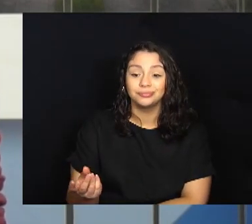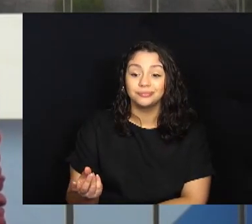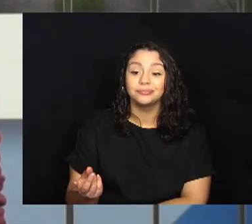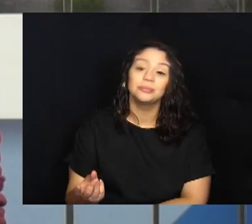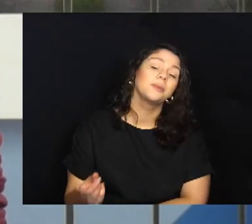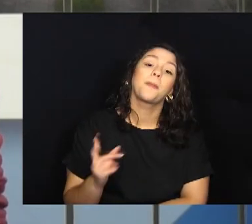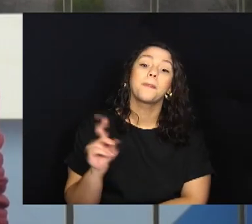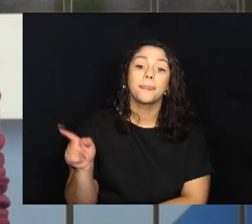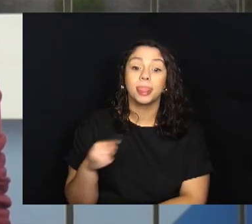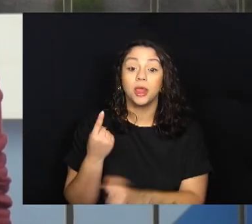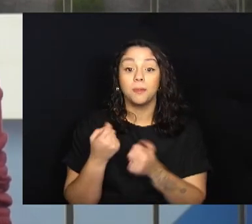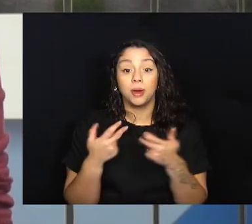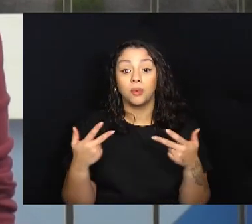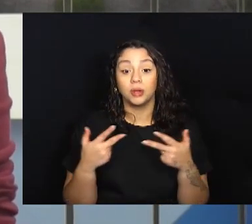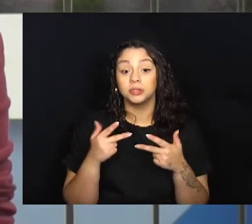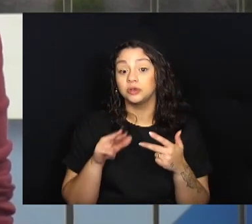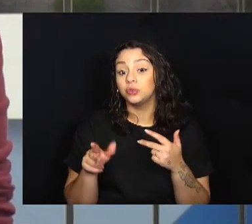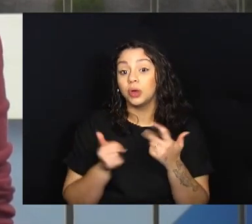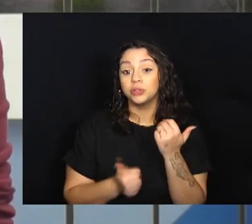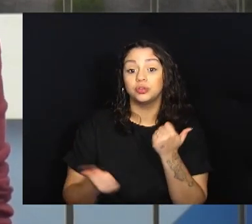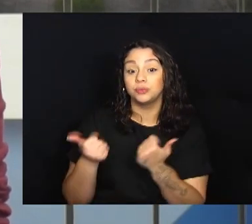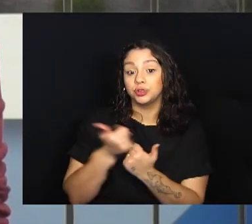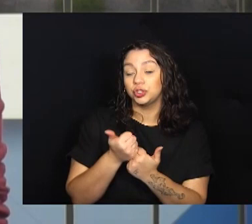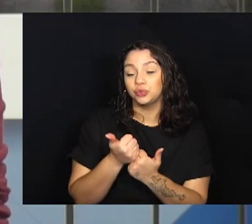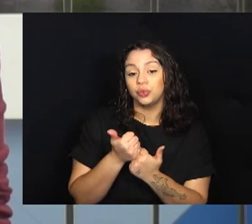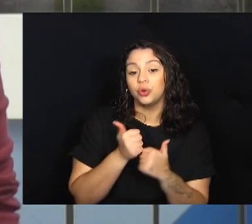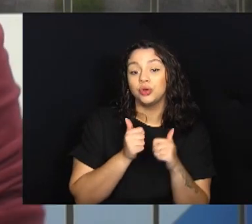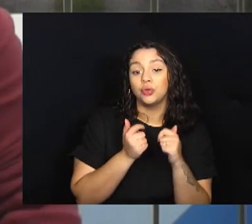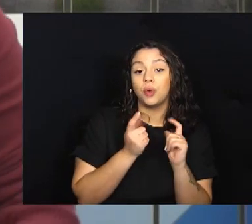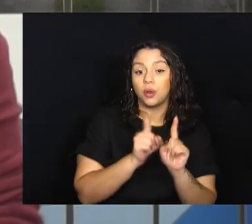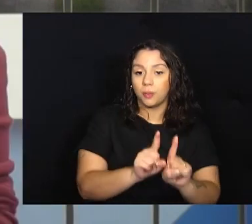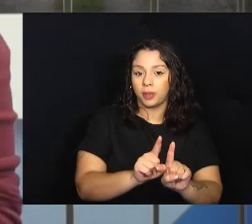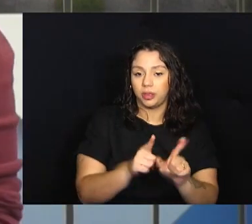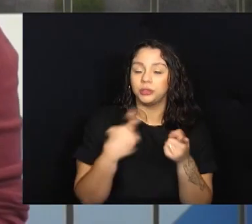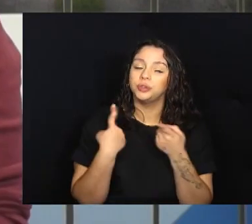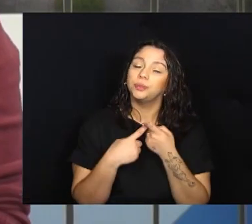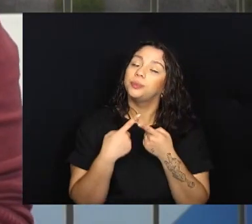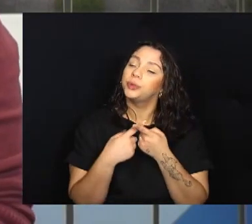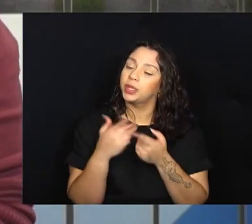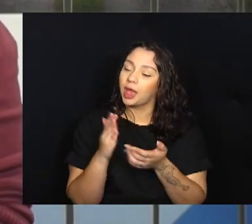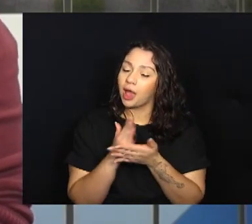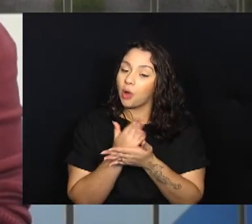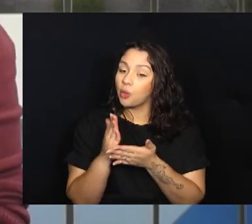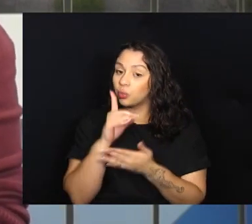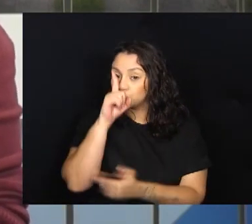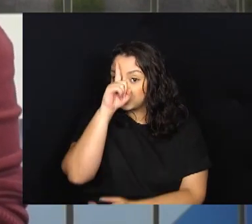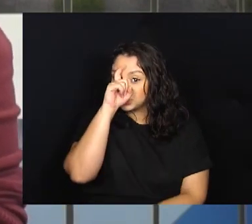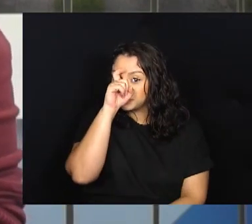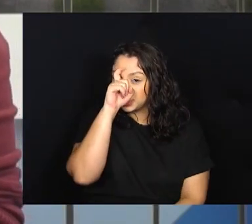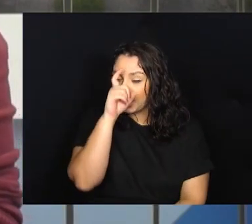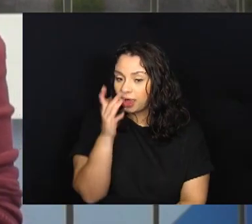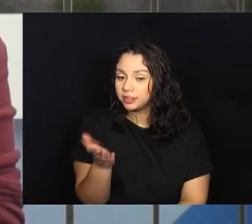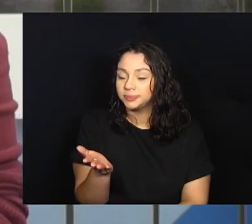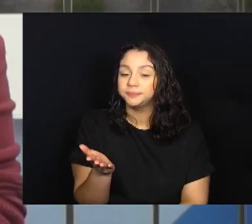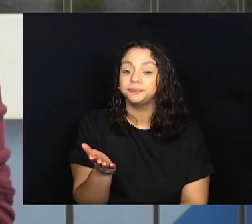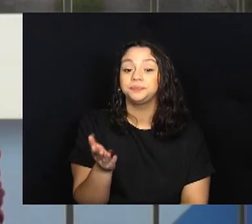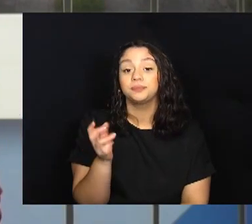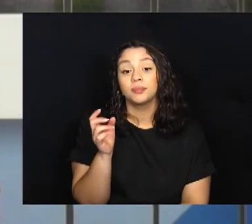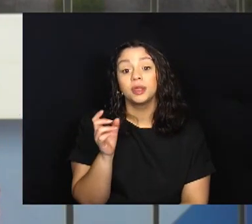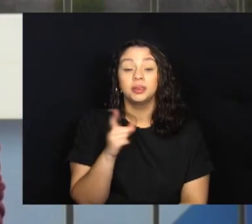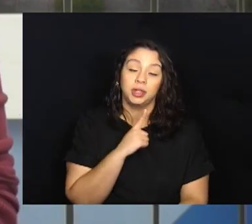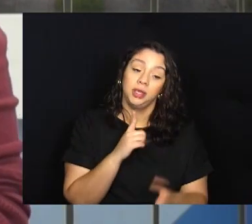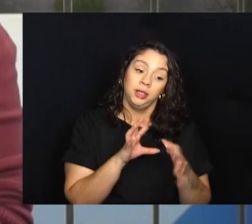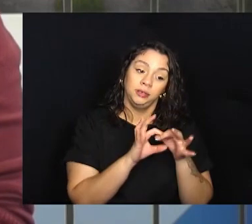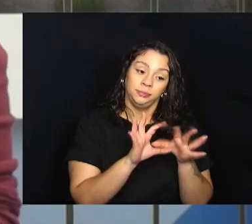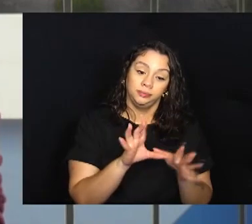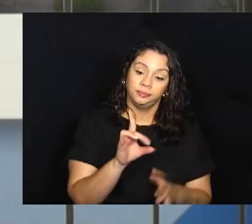Uma das coisas assim, que não substitui o acompanhante, porque em alguns hospitais se autorizava a entrada